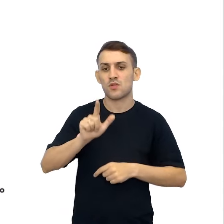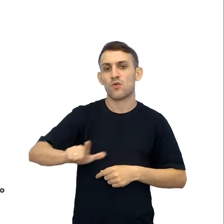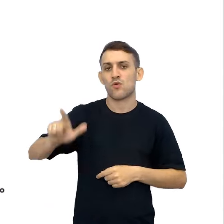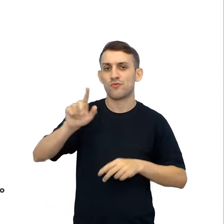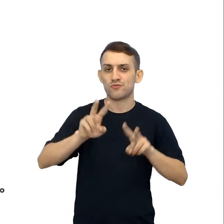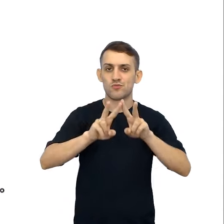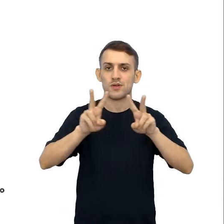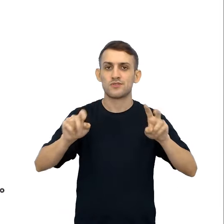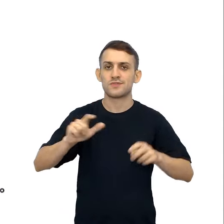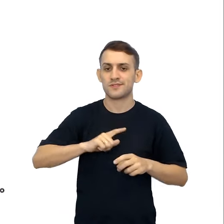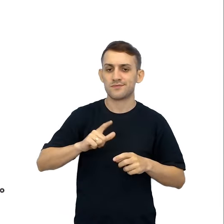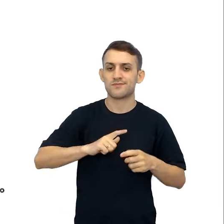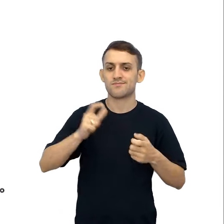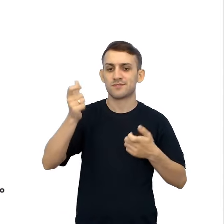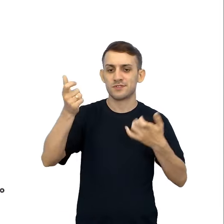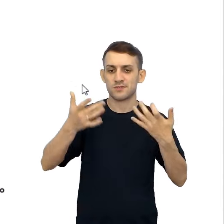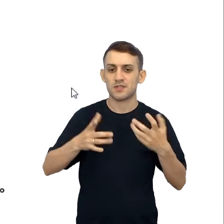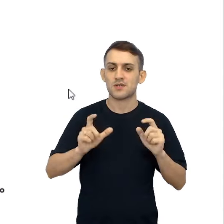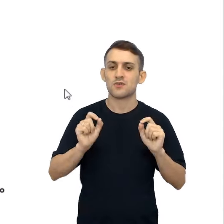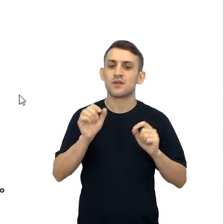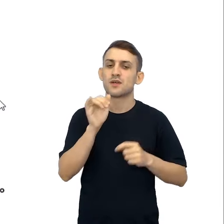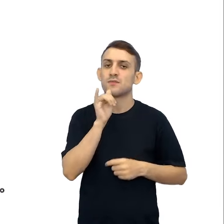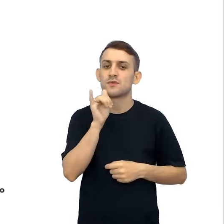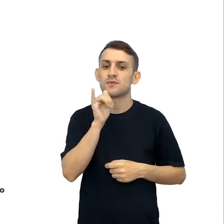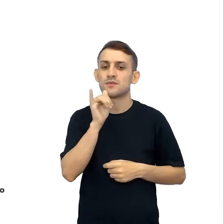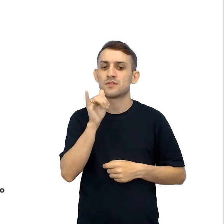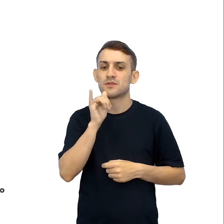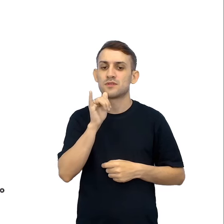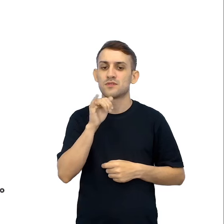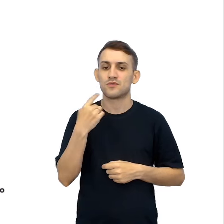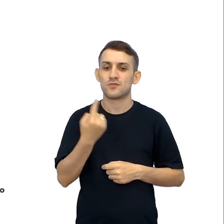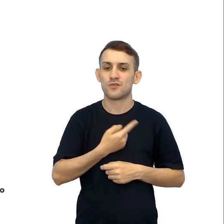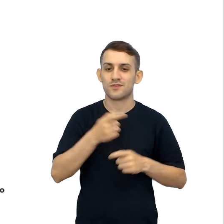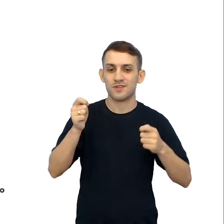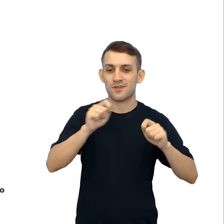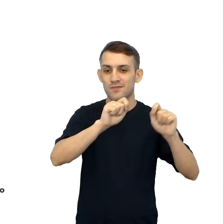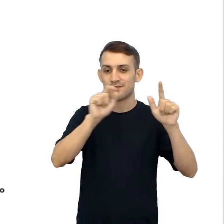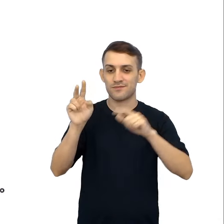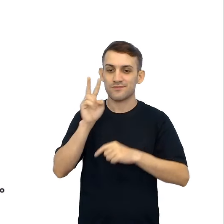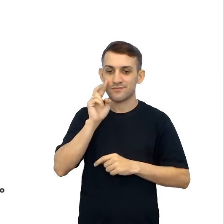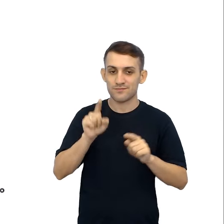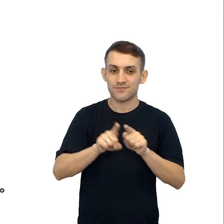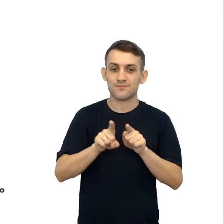temática que vai ser abordada. No caso, a seguir, nós vamos aqui verificar.